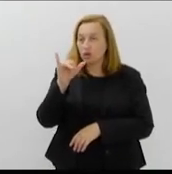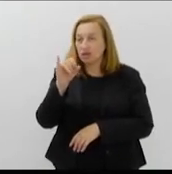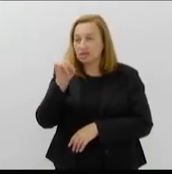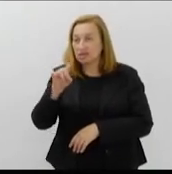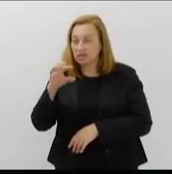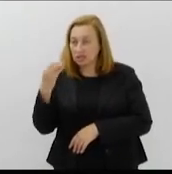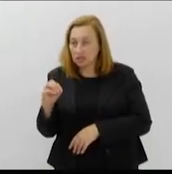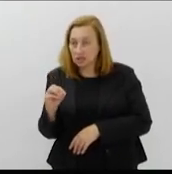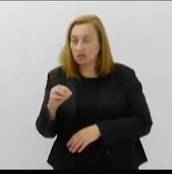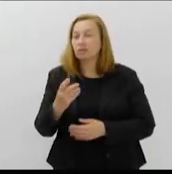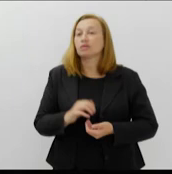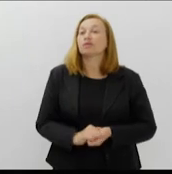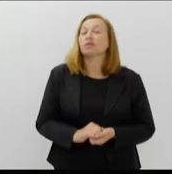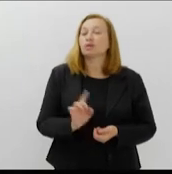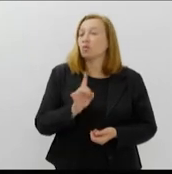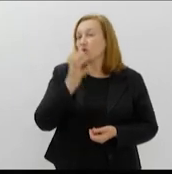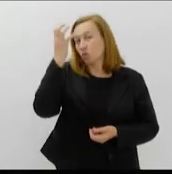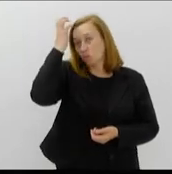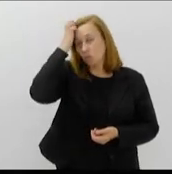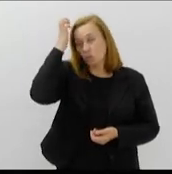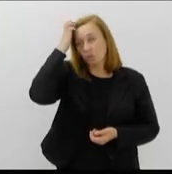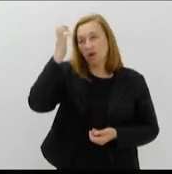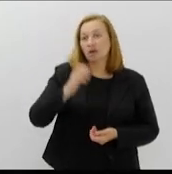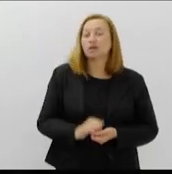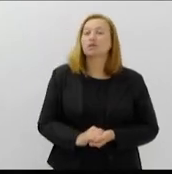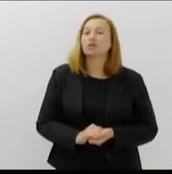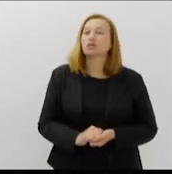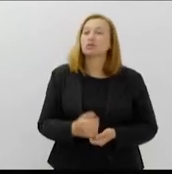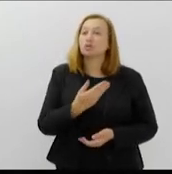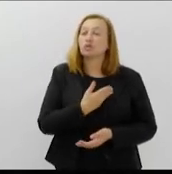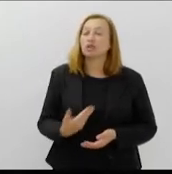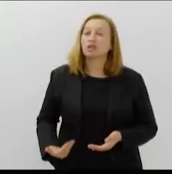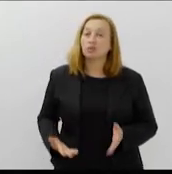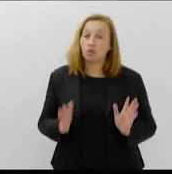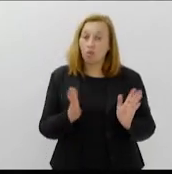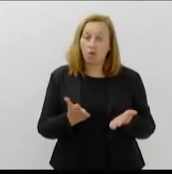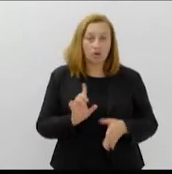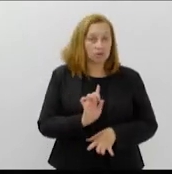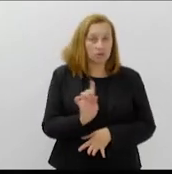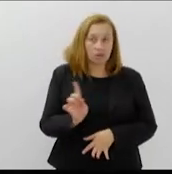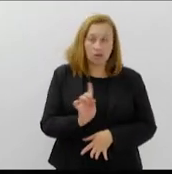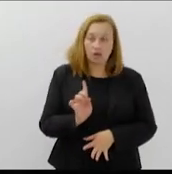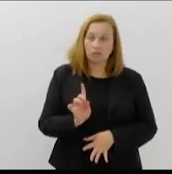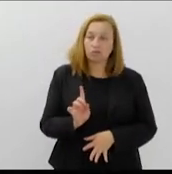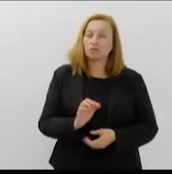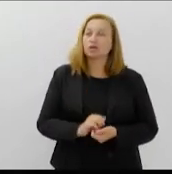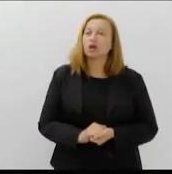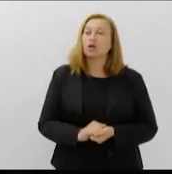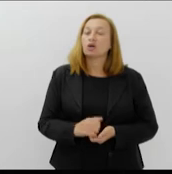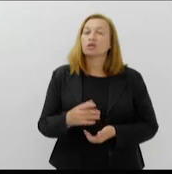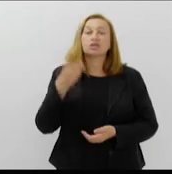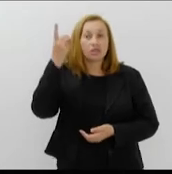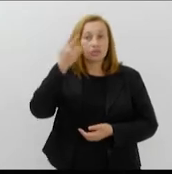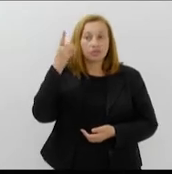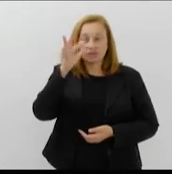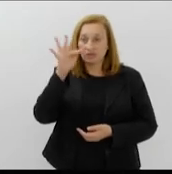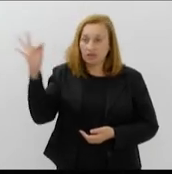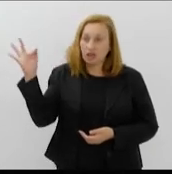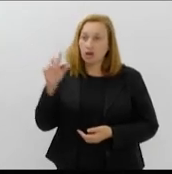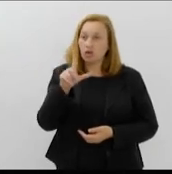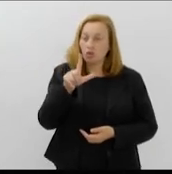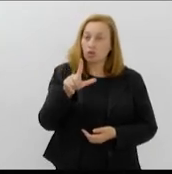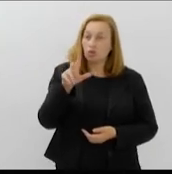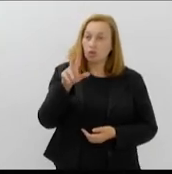mas isso não é culpa do atual governador, não é culpa do deputado federal Luizinho, mas a